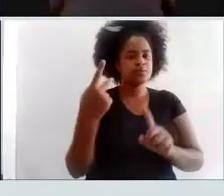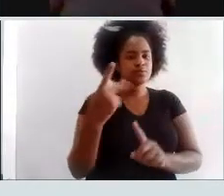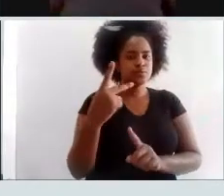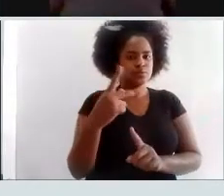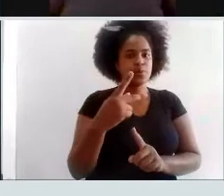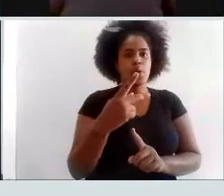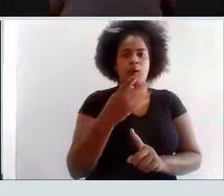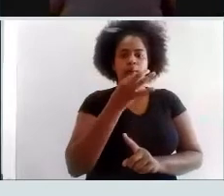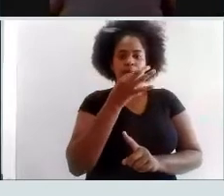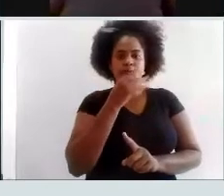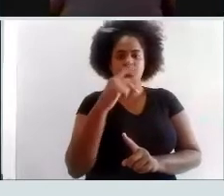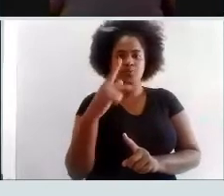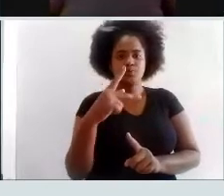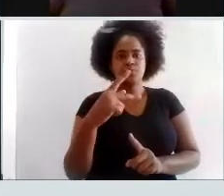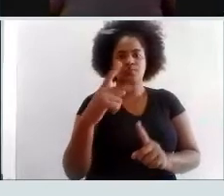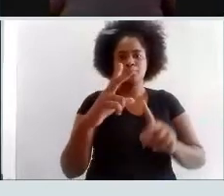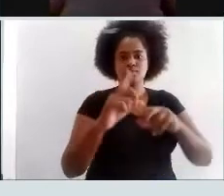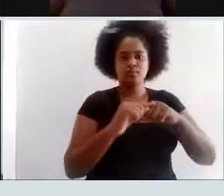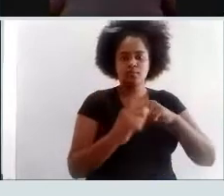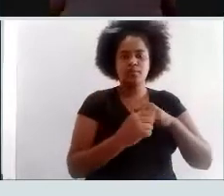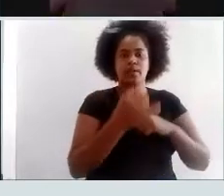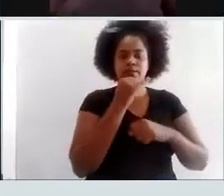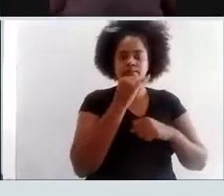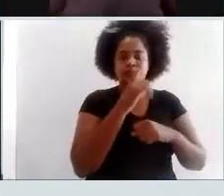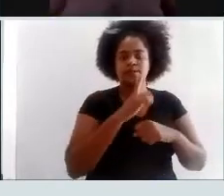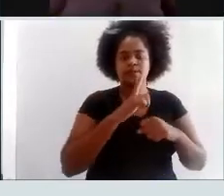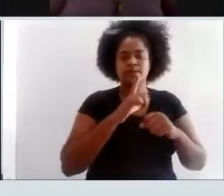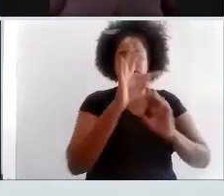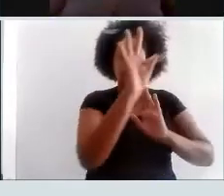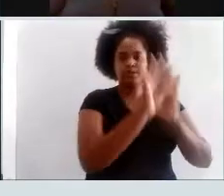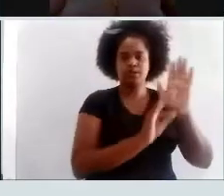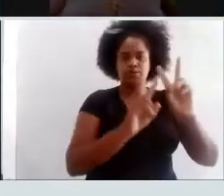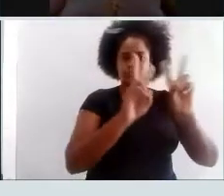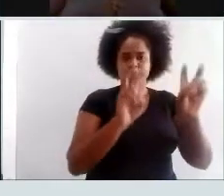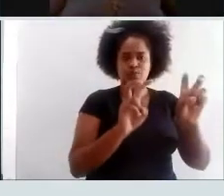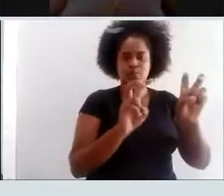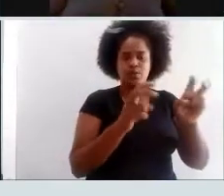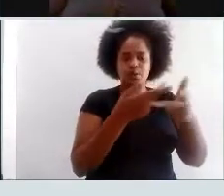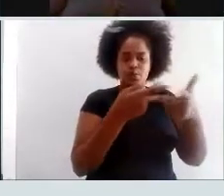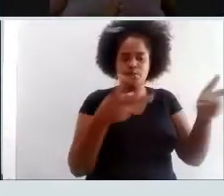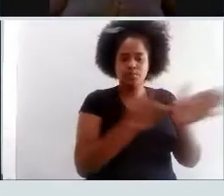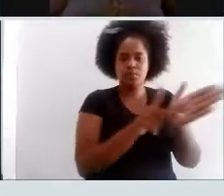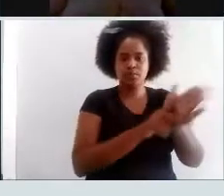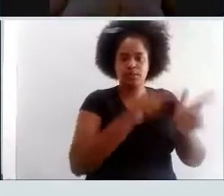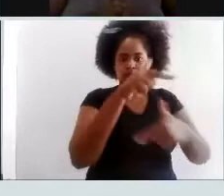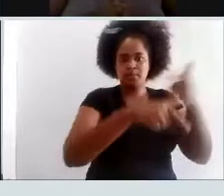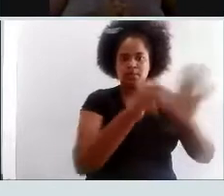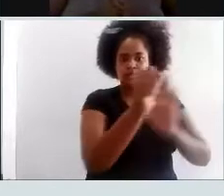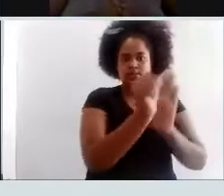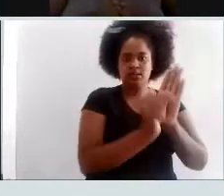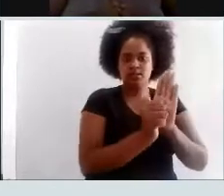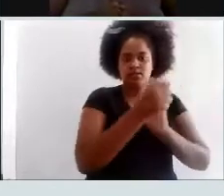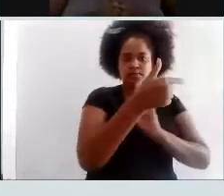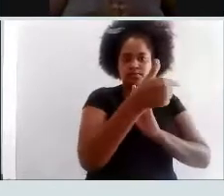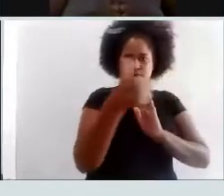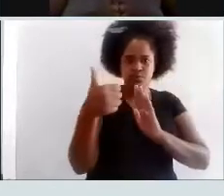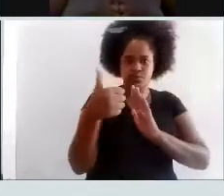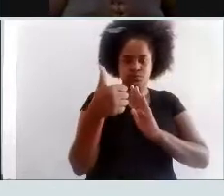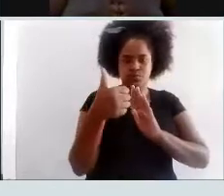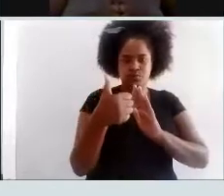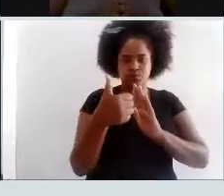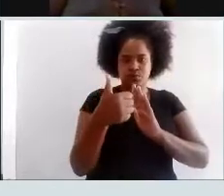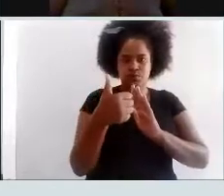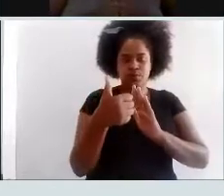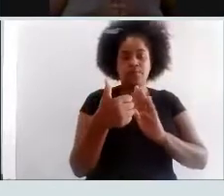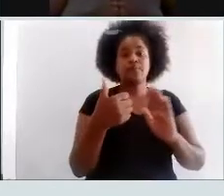as novas configurações de trabalho do século XXI, e o meu ponto de vista corresponde às problemáticas da informalidade na